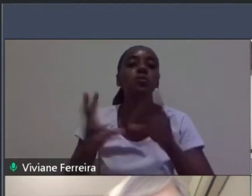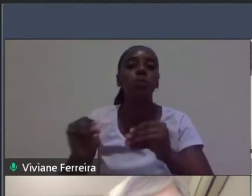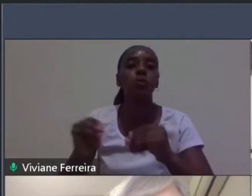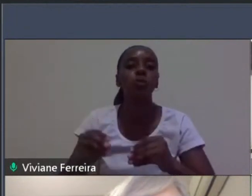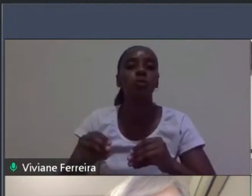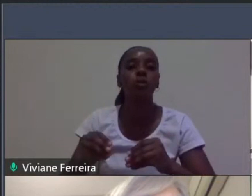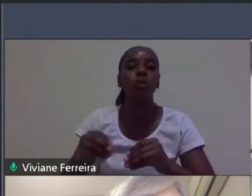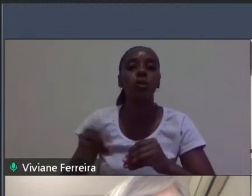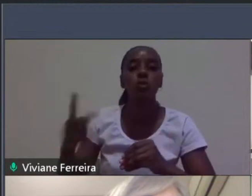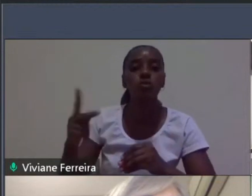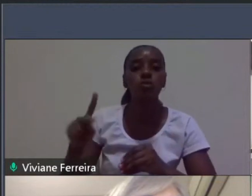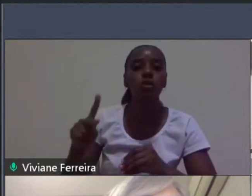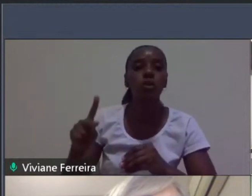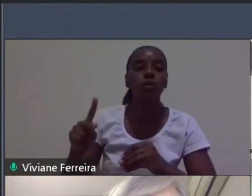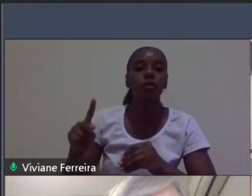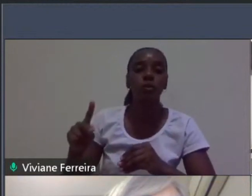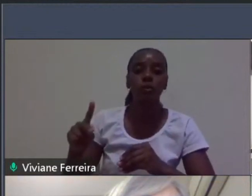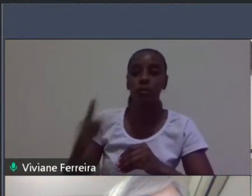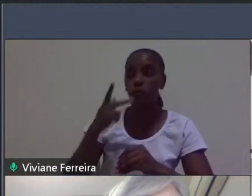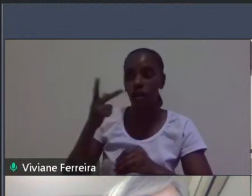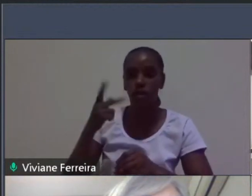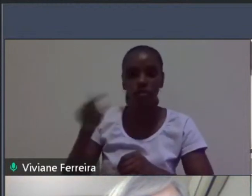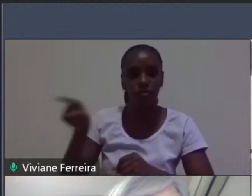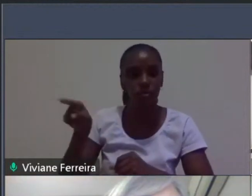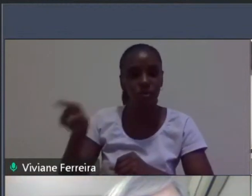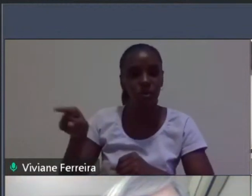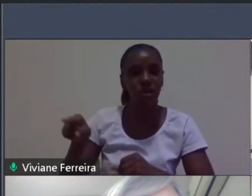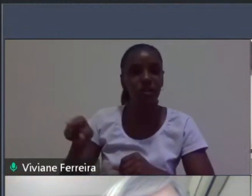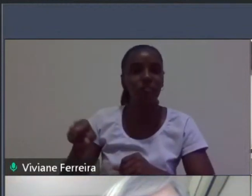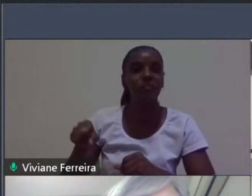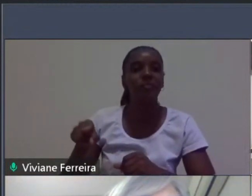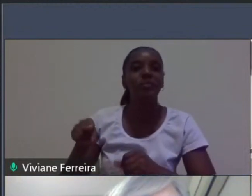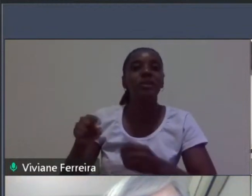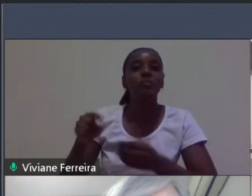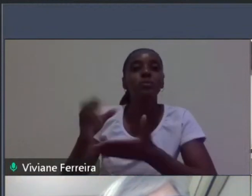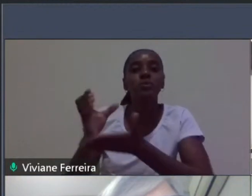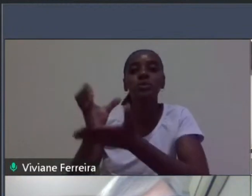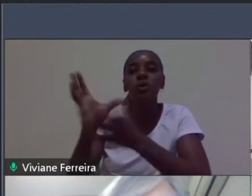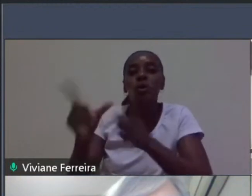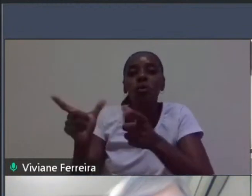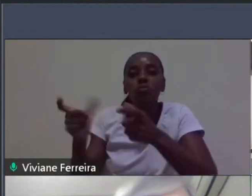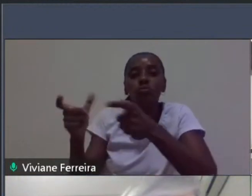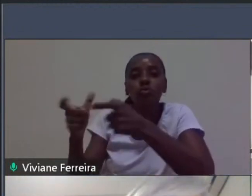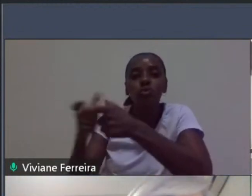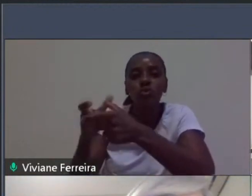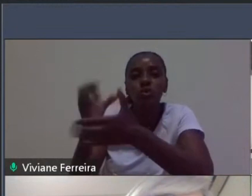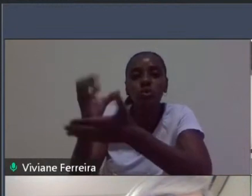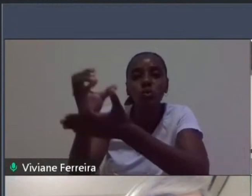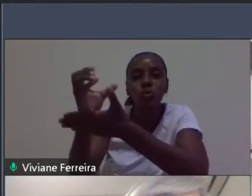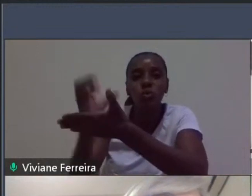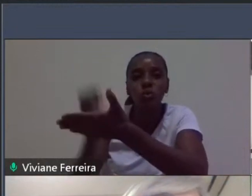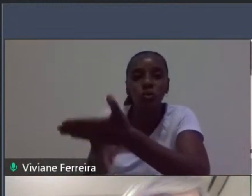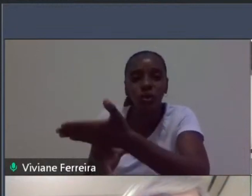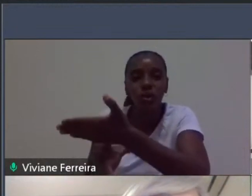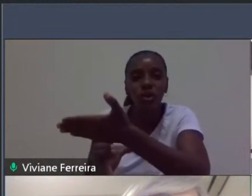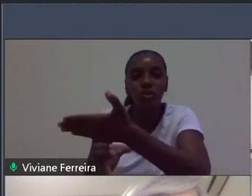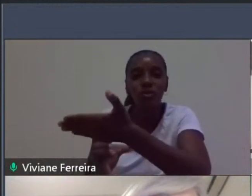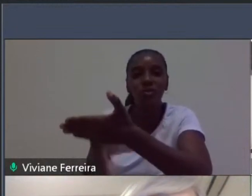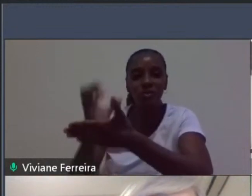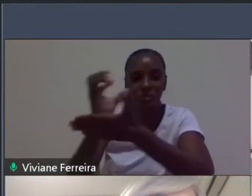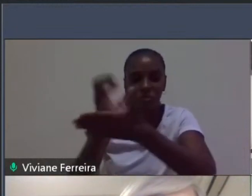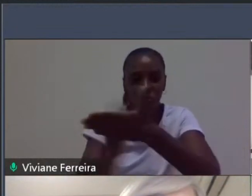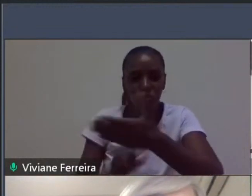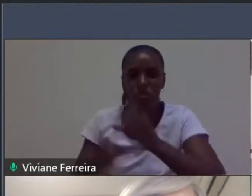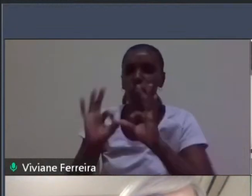currículo, eu falei para você, né? Eu tive que compactar o teu currículo para caber ali na divulgação. Então, é extremamente